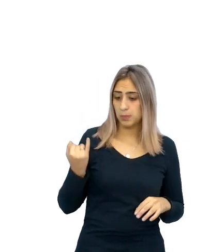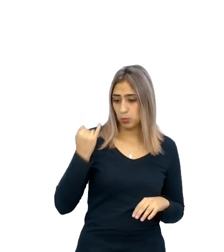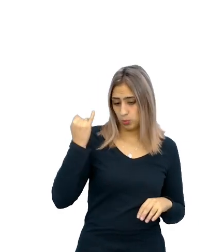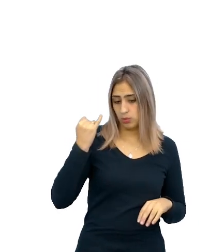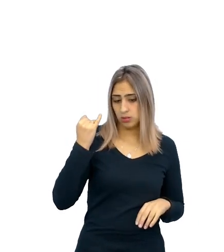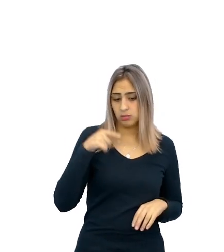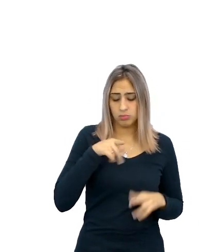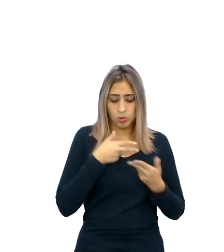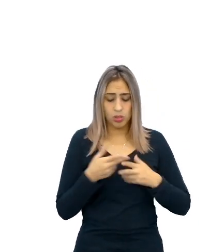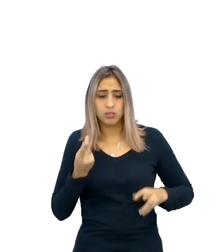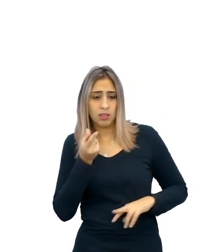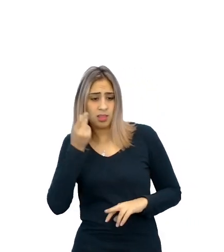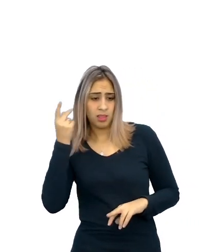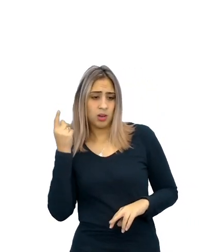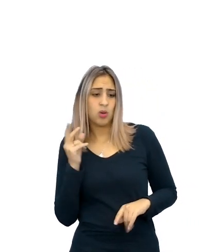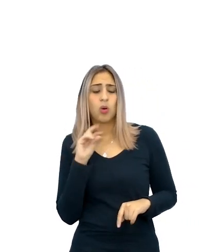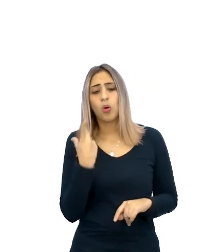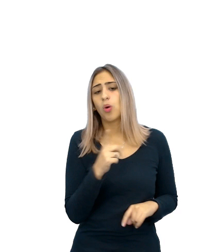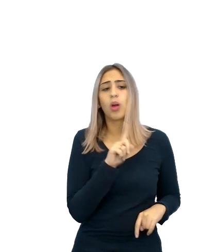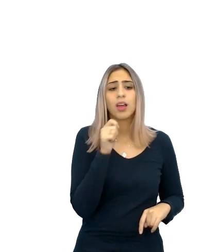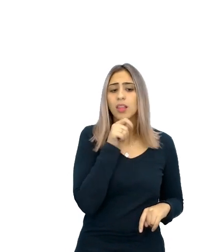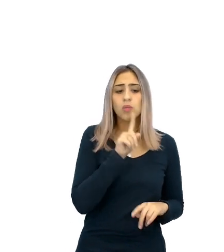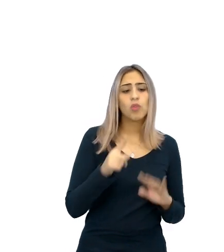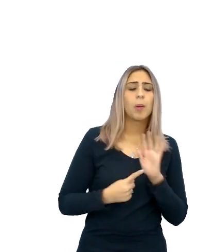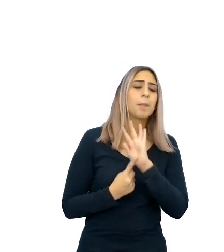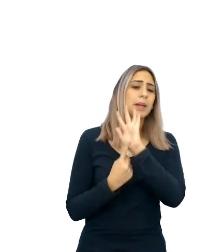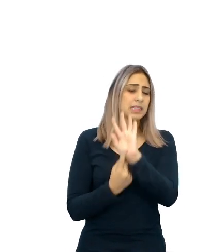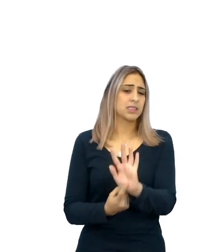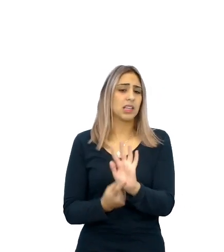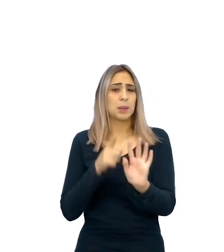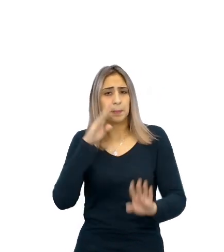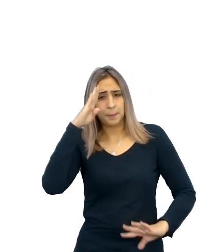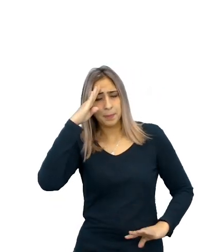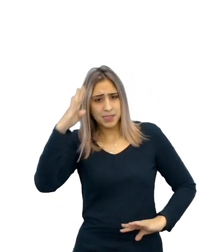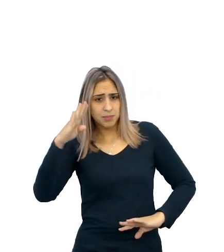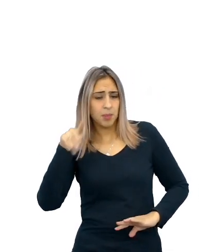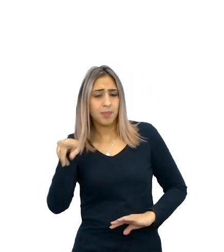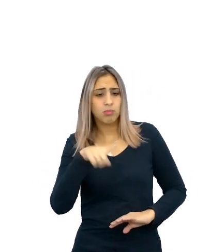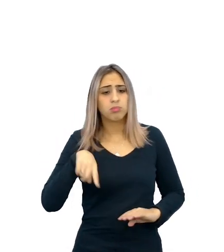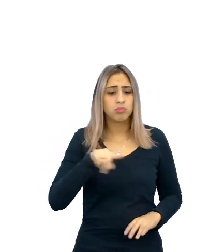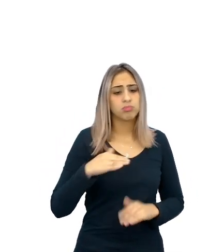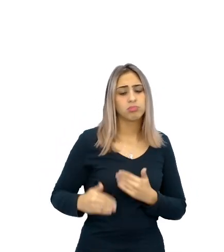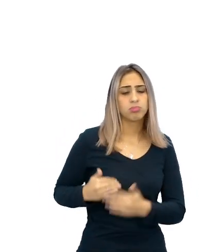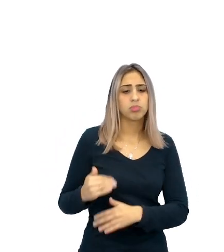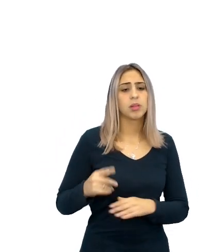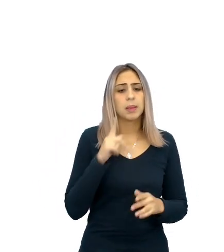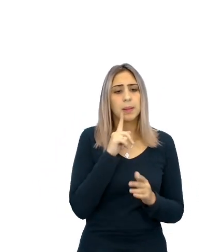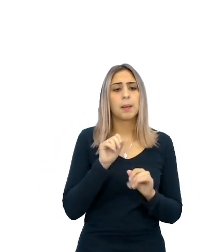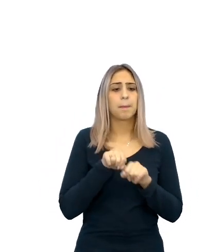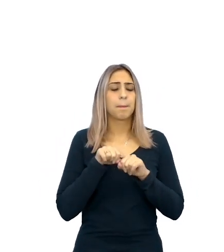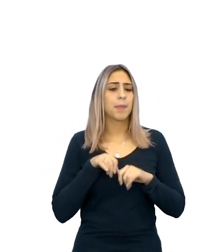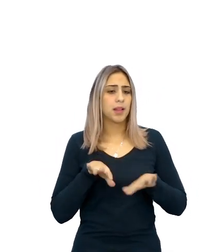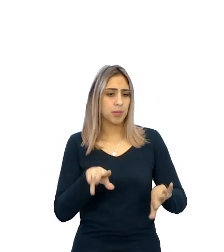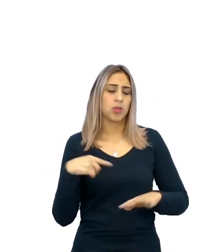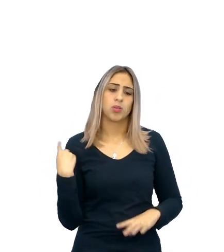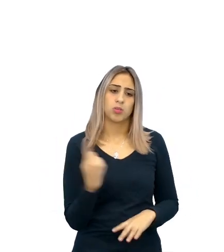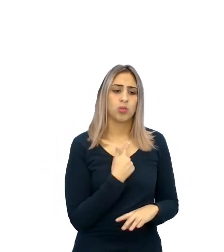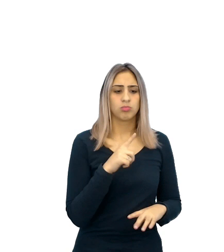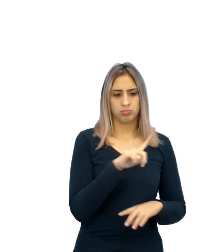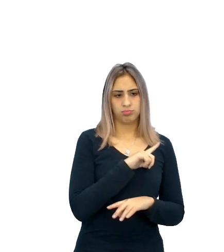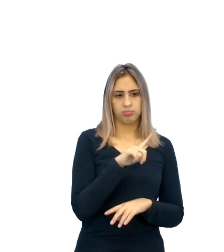fundamentadas em anos anteriores, ou nem foram apresentadas, principalmente em decorrência da pandemia que nós tivemos, né?